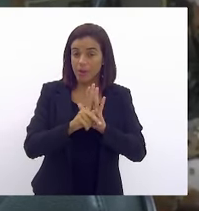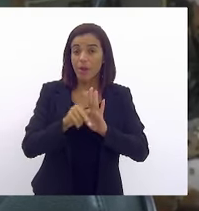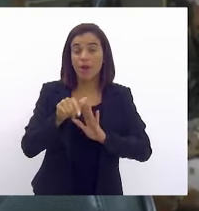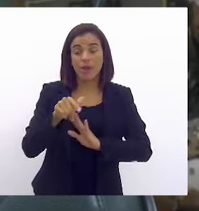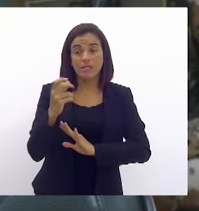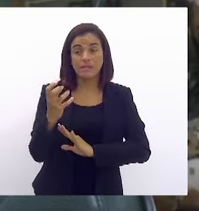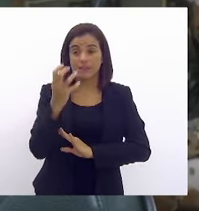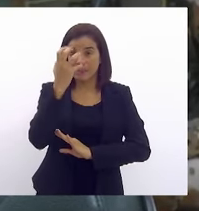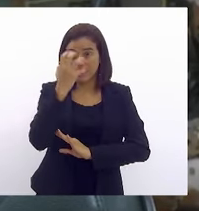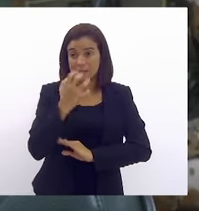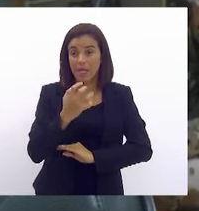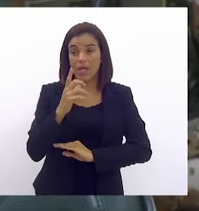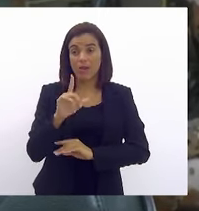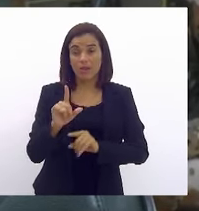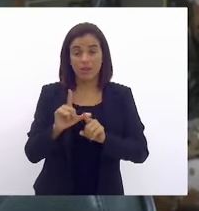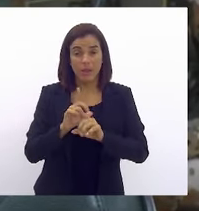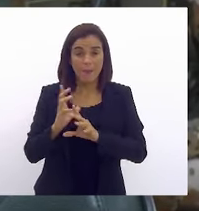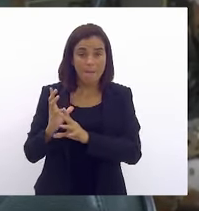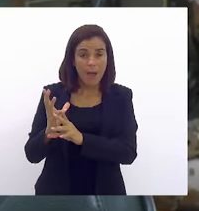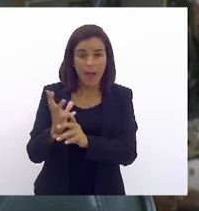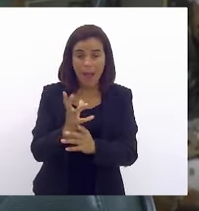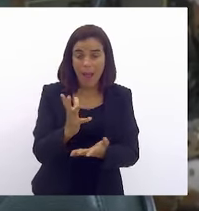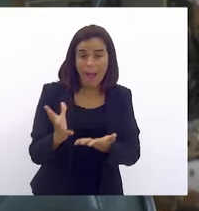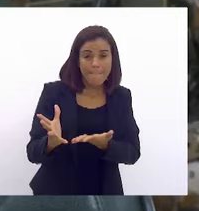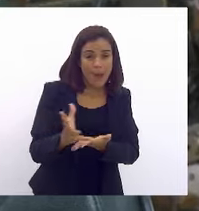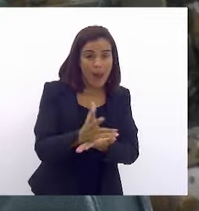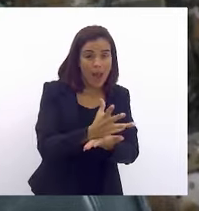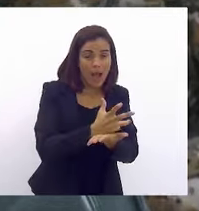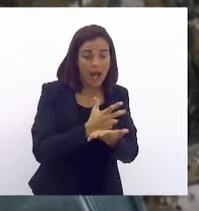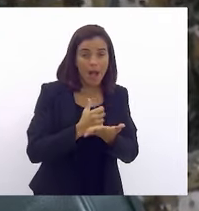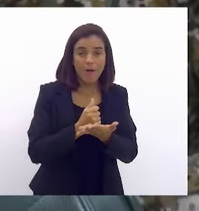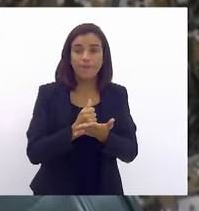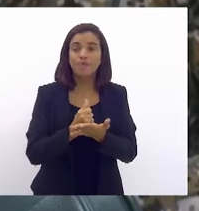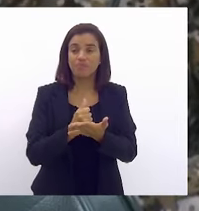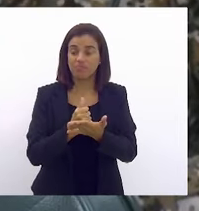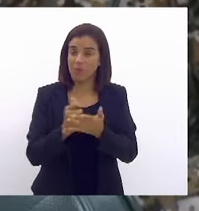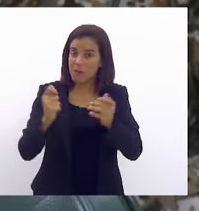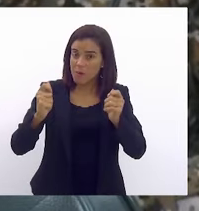tem levantado dados que tem total potencial de estar